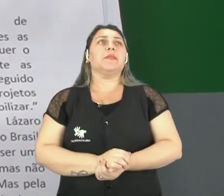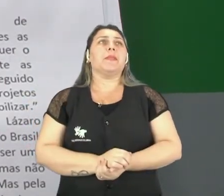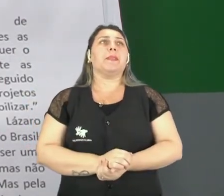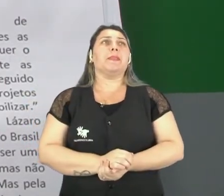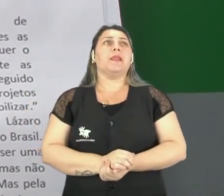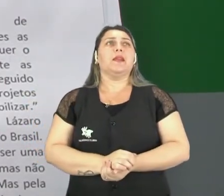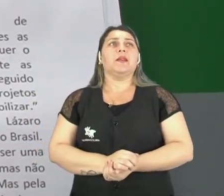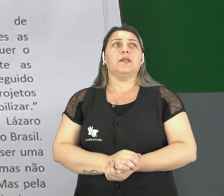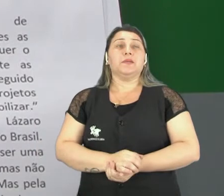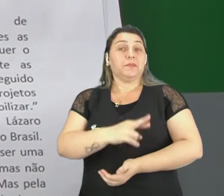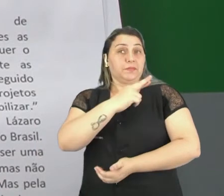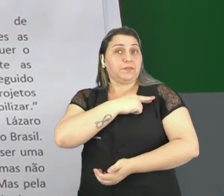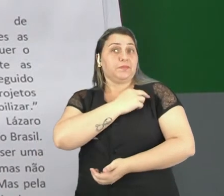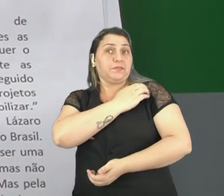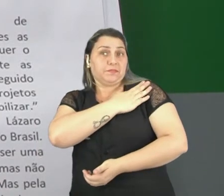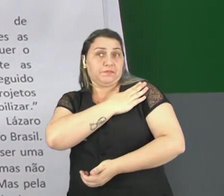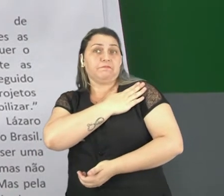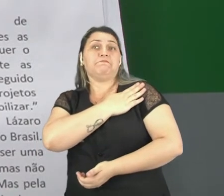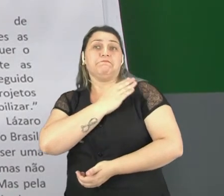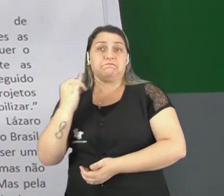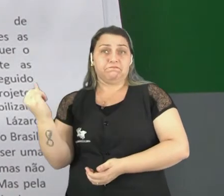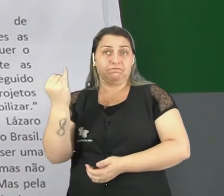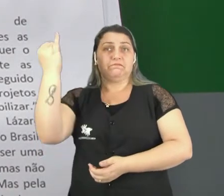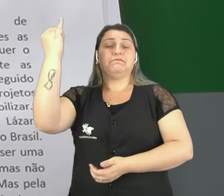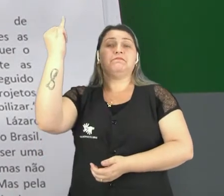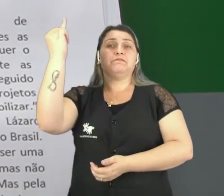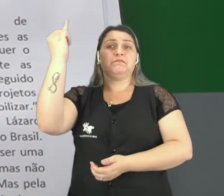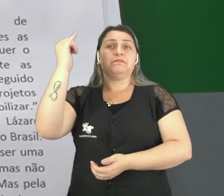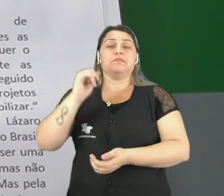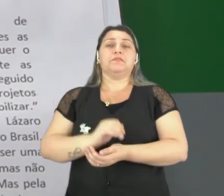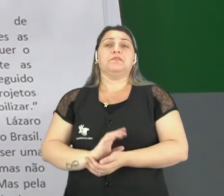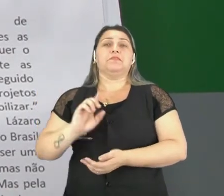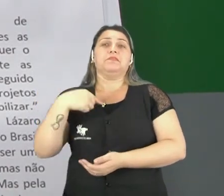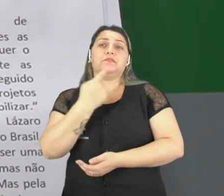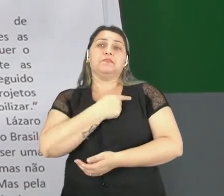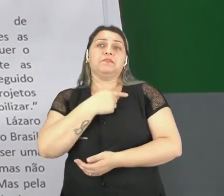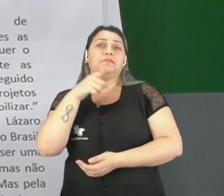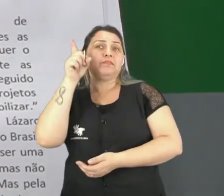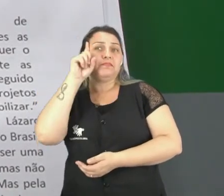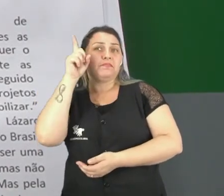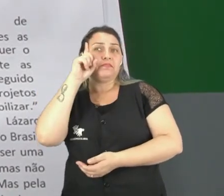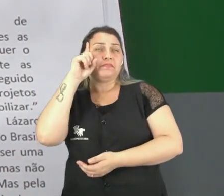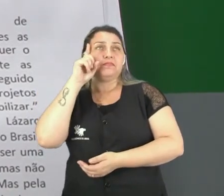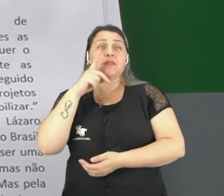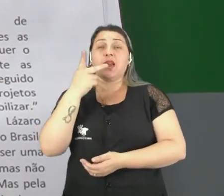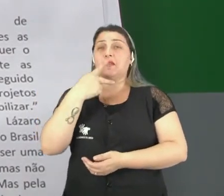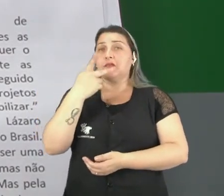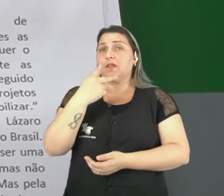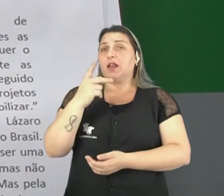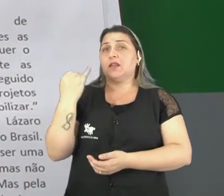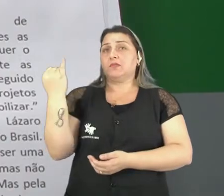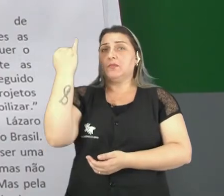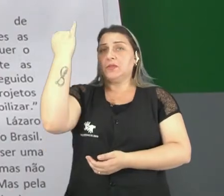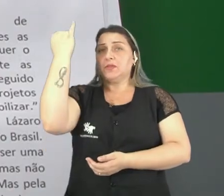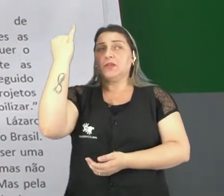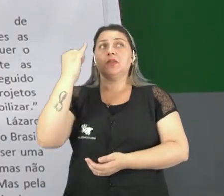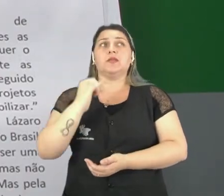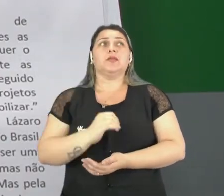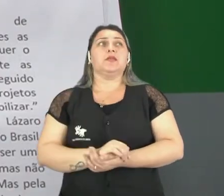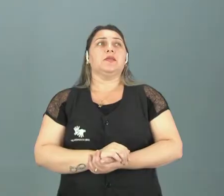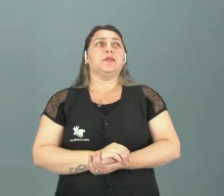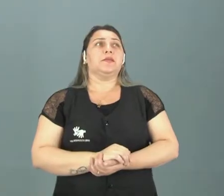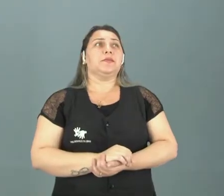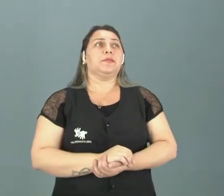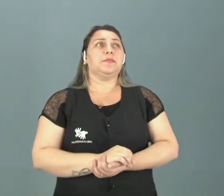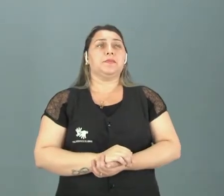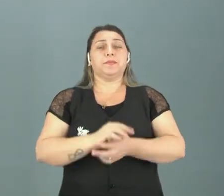No caso aqui, ó, racismo, um tema muito importante, né, em nossos dias. A gente sempre fala sobre a importância disso, a gente ter